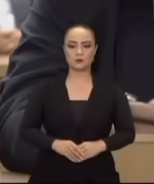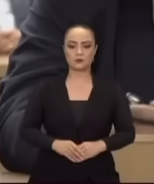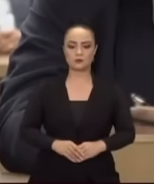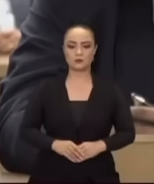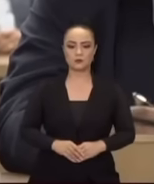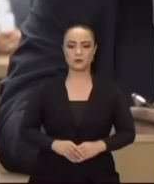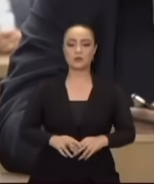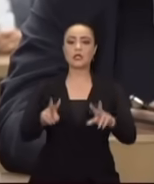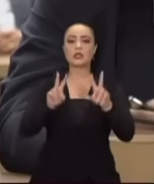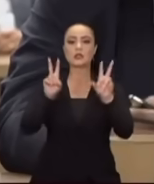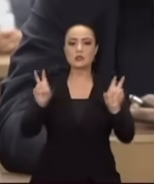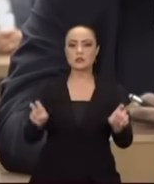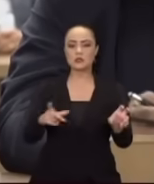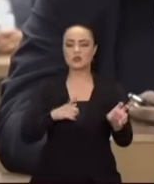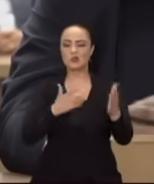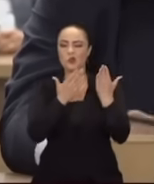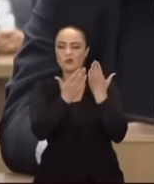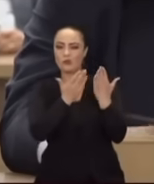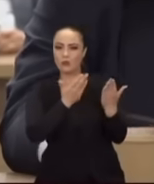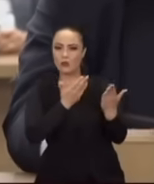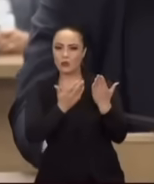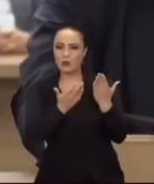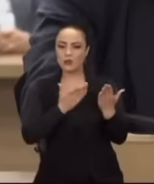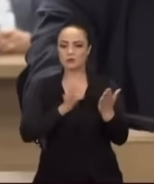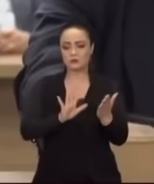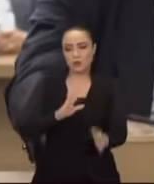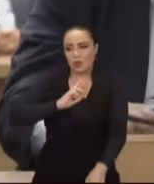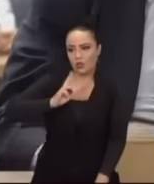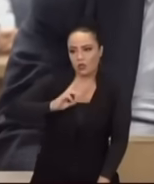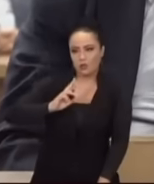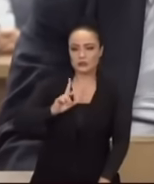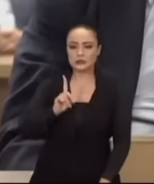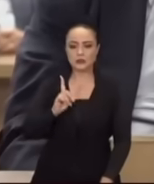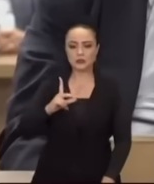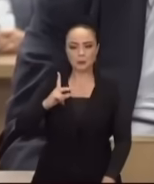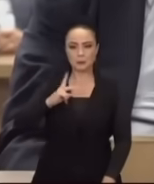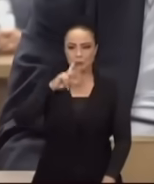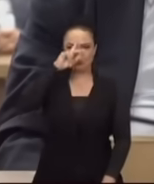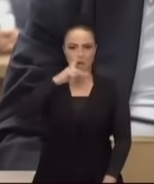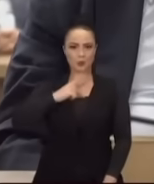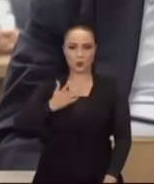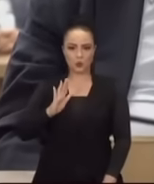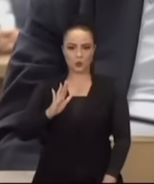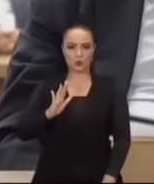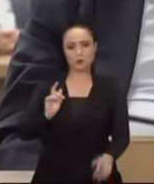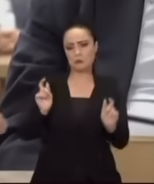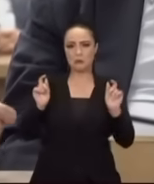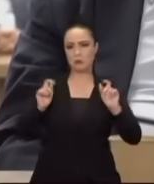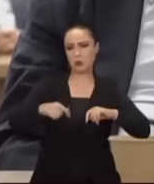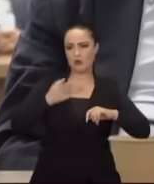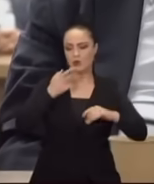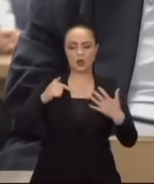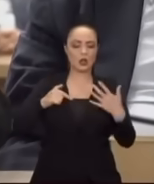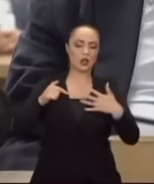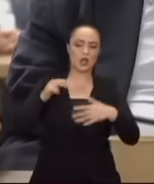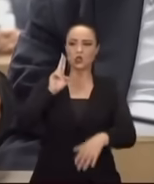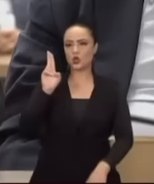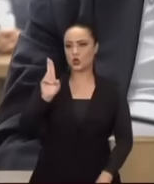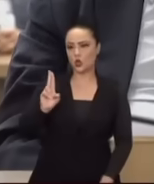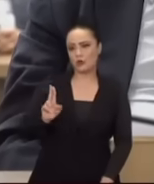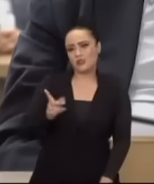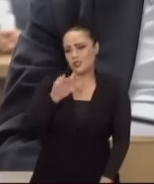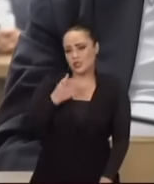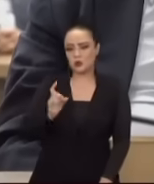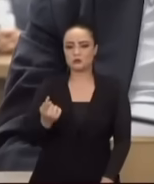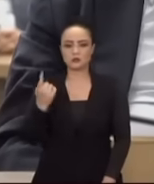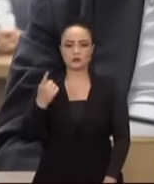A questão da desconfiança, suspeição ou crítica às urnas não é algo privativo meu. Eu poderia citar vários nomes, citaria apenas alguns aqui.